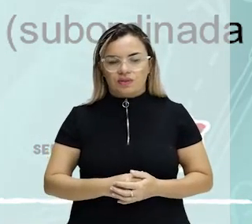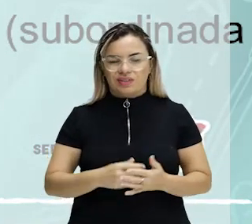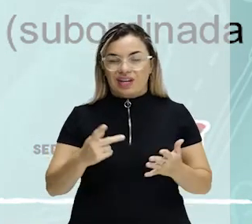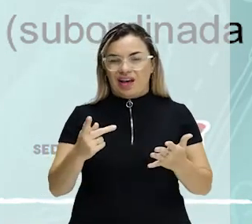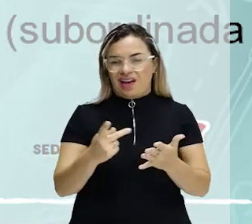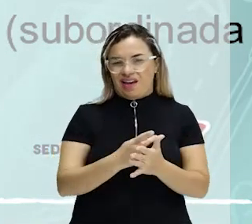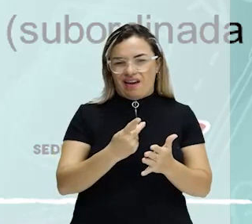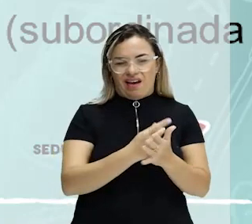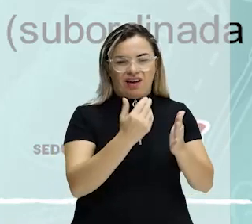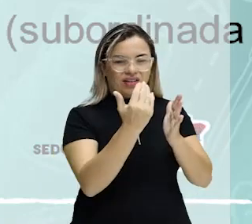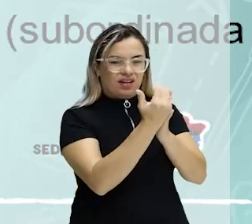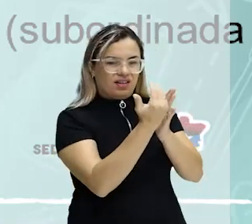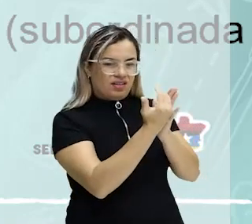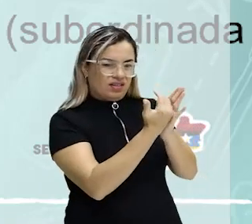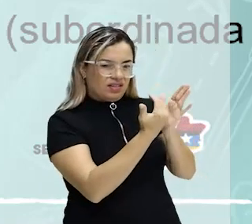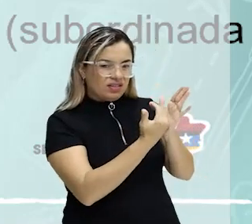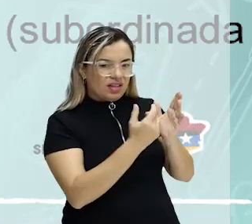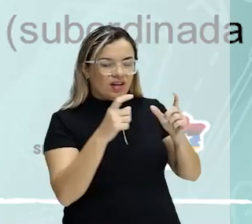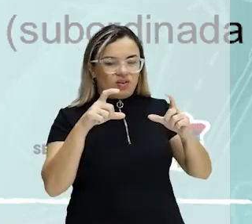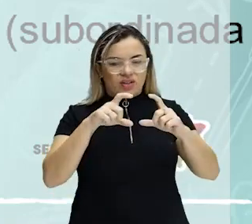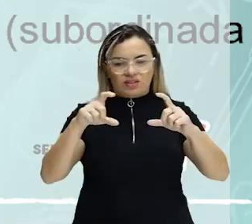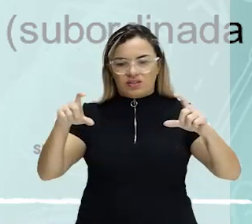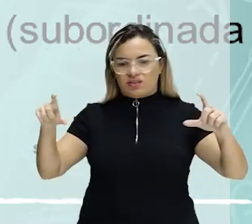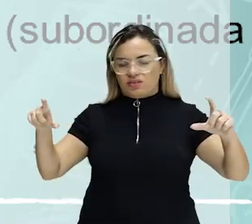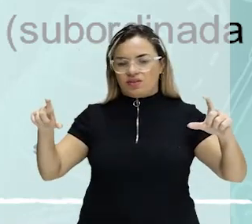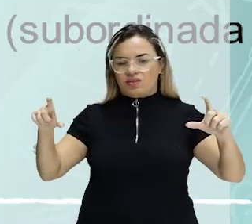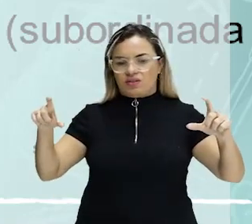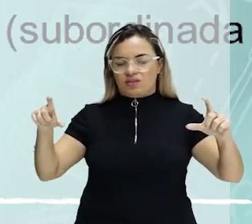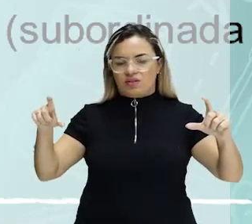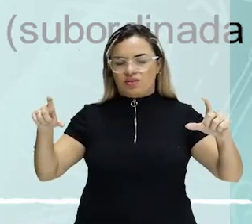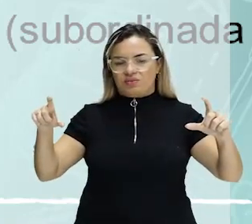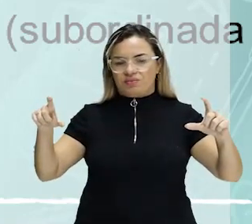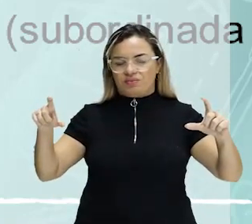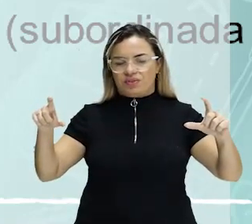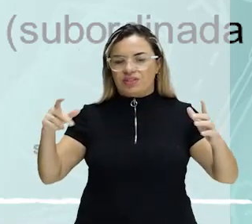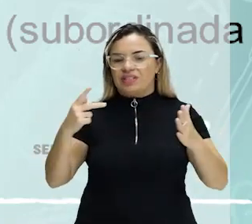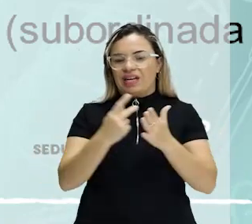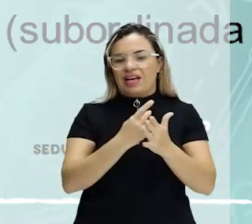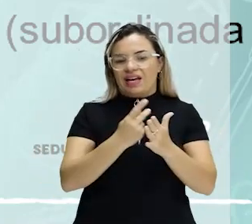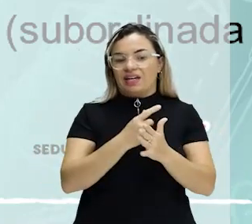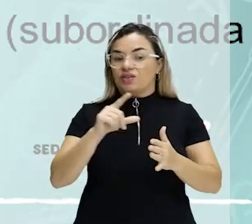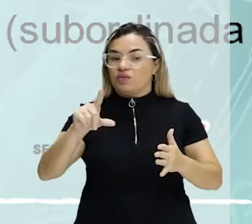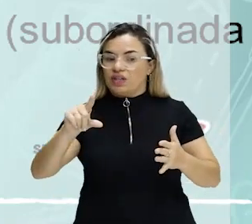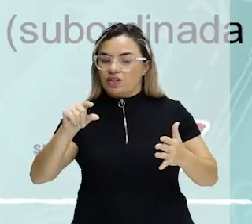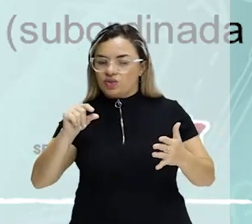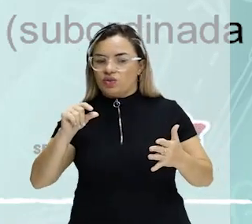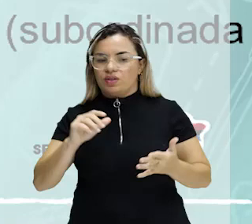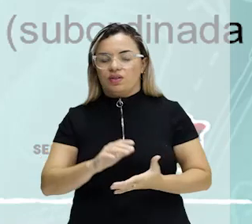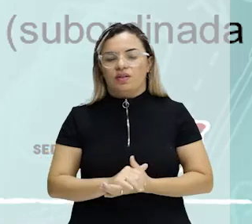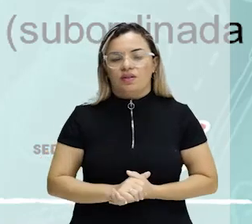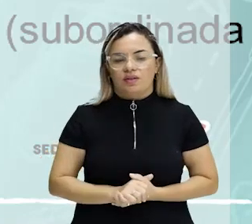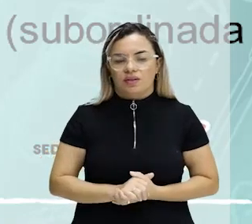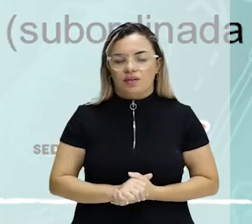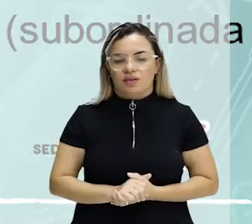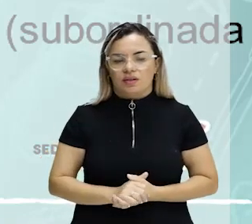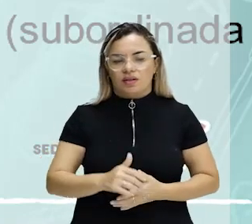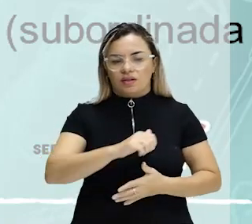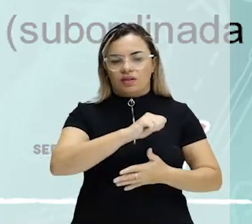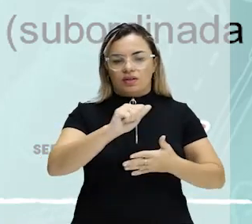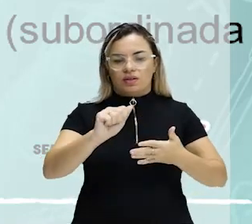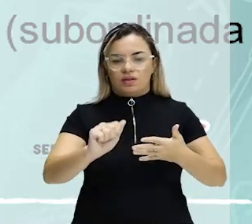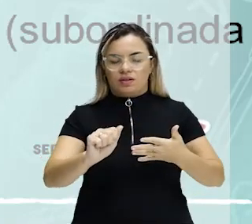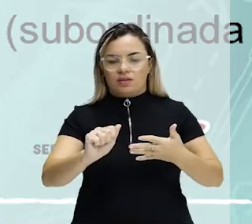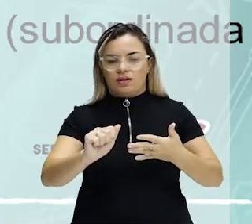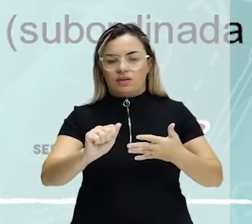oração em destaque. Aqui a gente já tem as orações destacadas e devidamente classificadas. Letra A. A estrela brilhava no